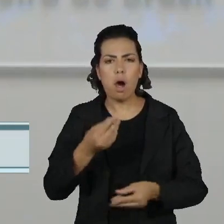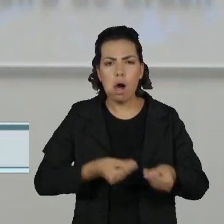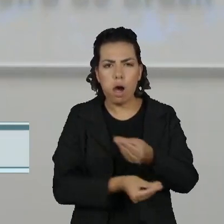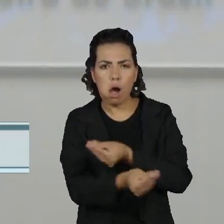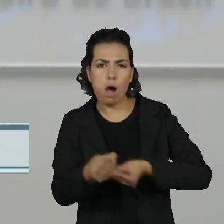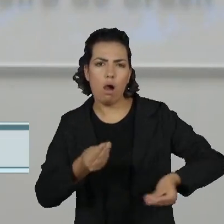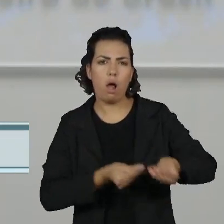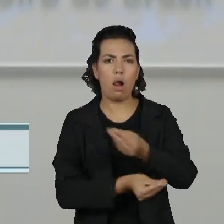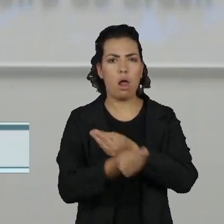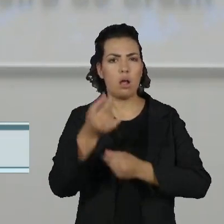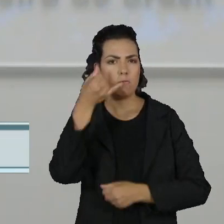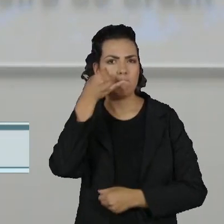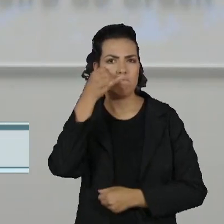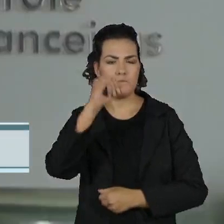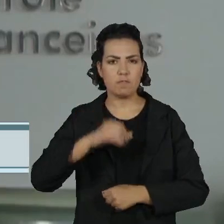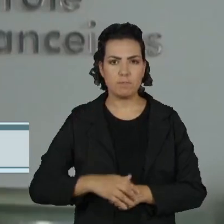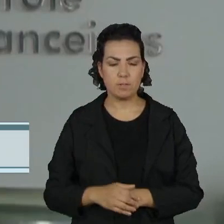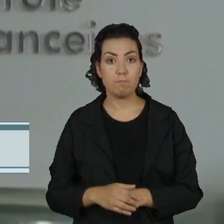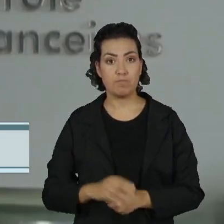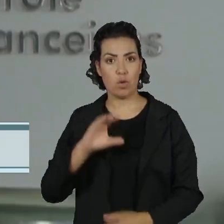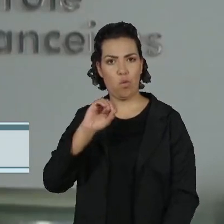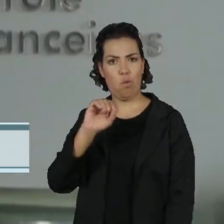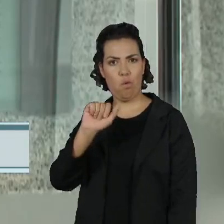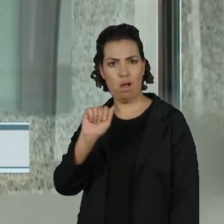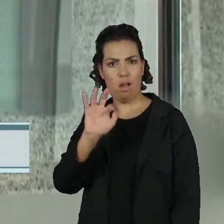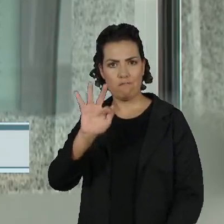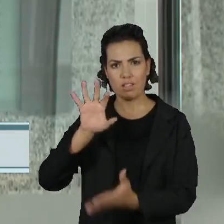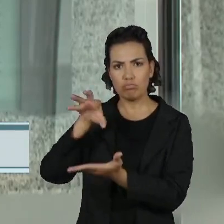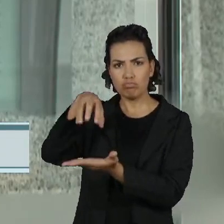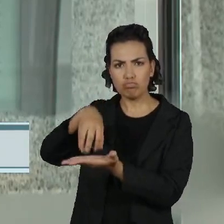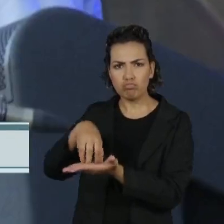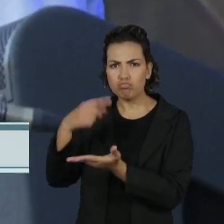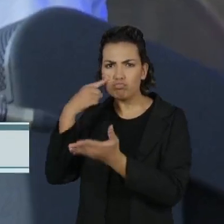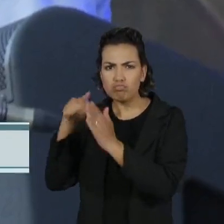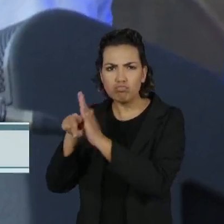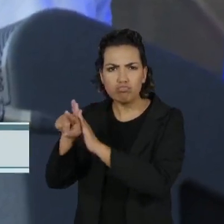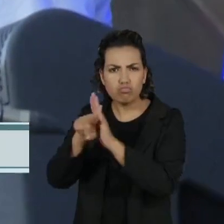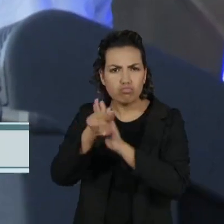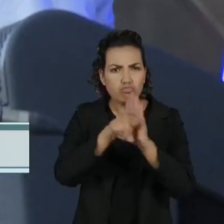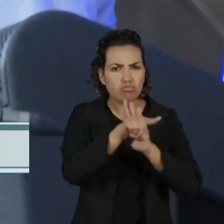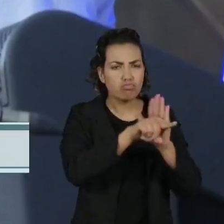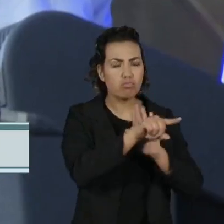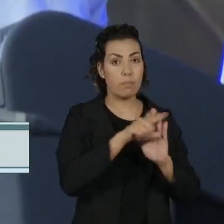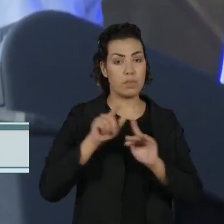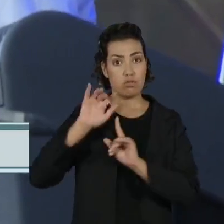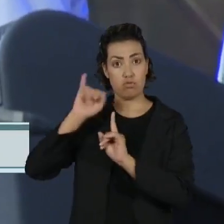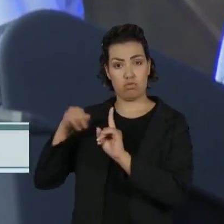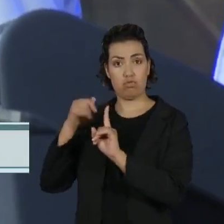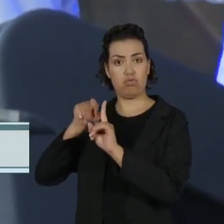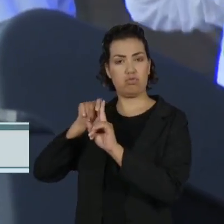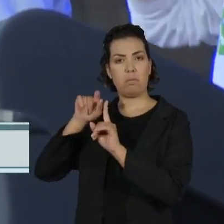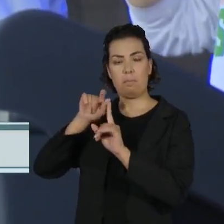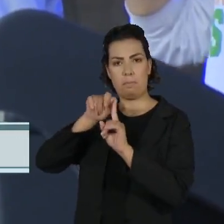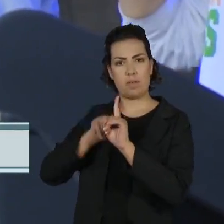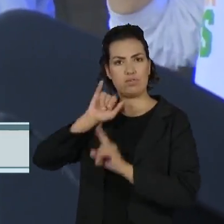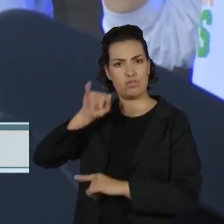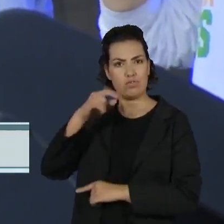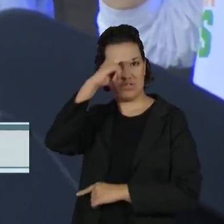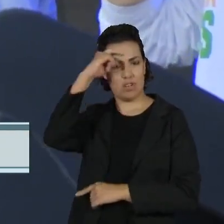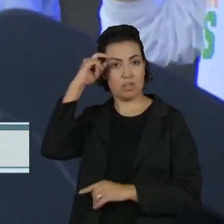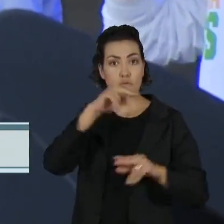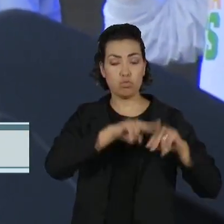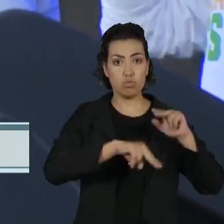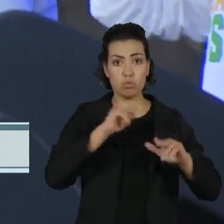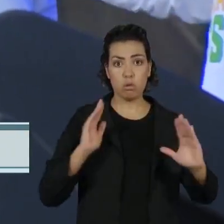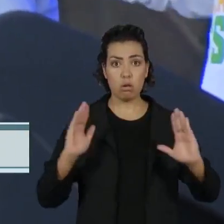segundo o relatório do coaf entre primeiro e de Janeiro e 4 de julho deste ano Jair bolsonaro recebeu 17 milhões e 200